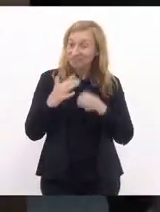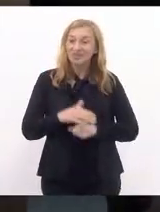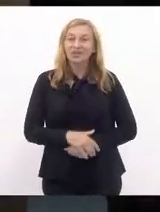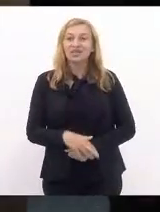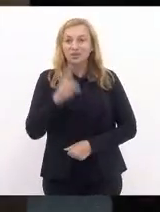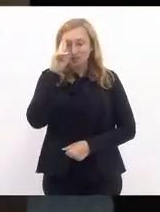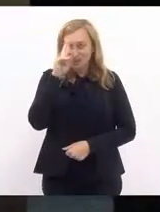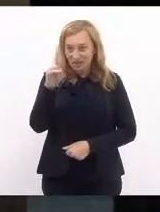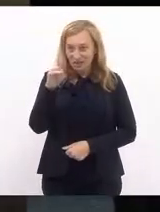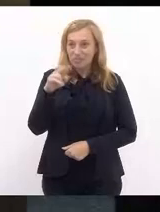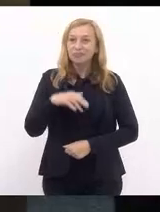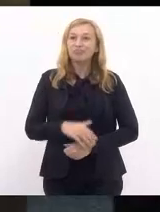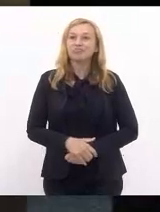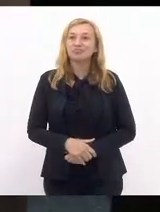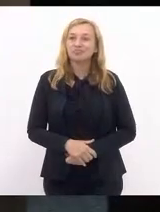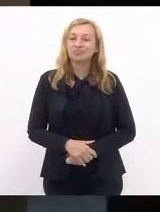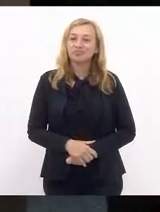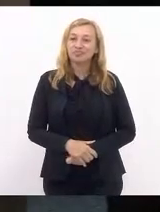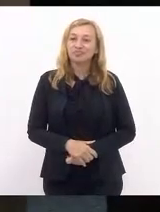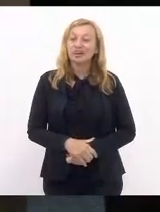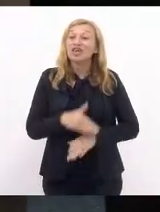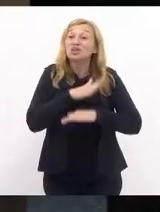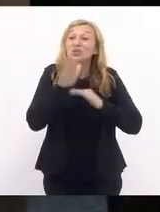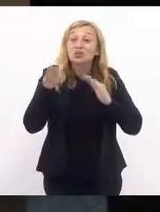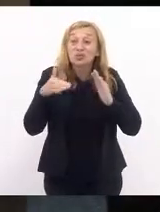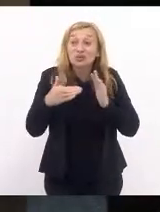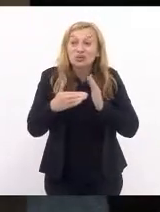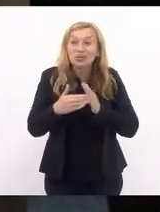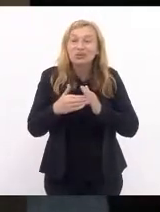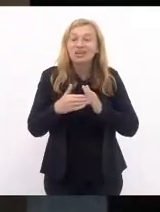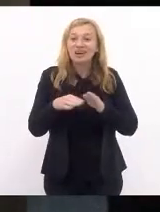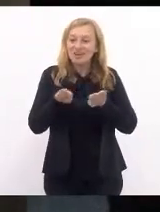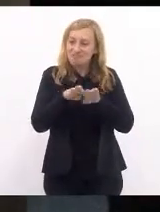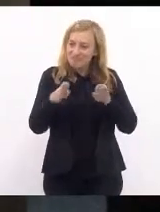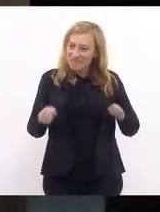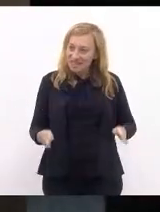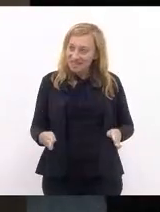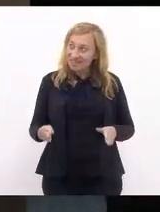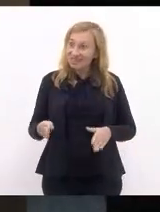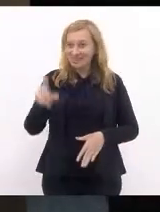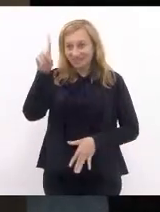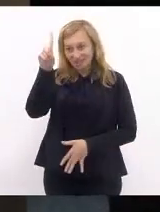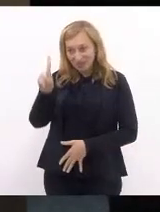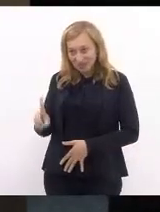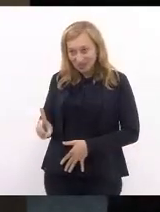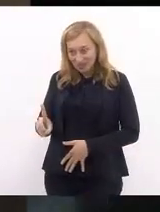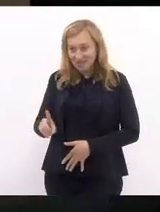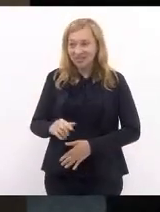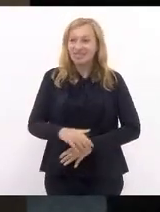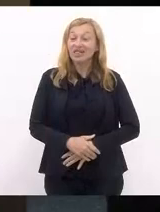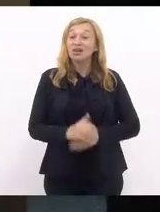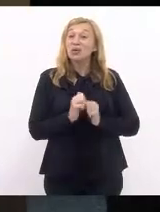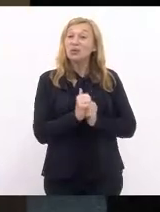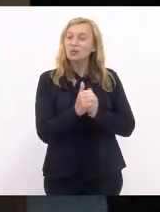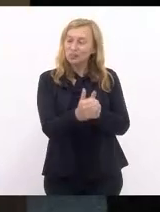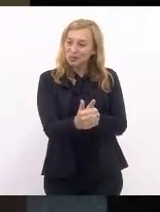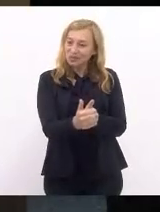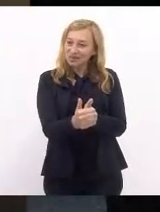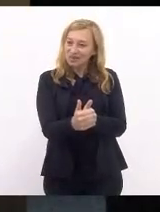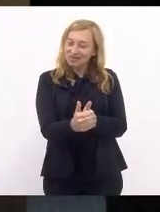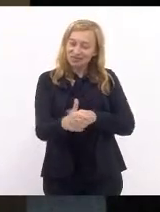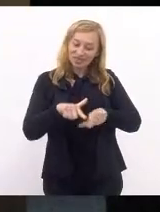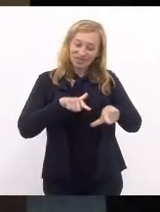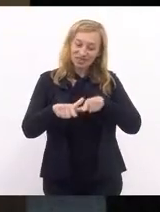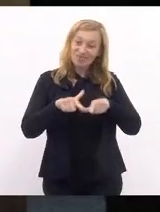vossa excelência e toda a sua mesa diretora que conduziram